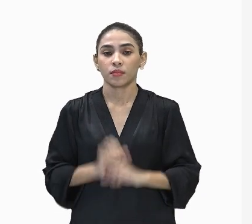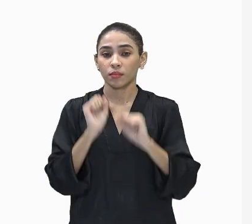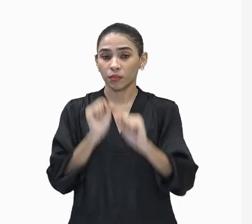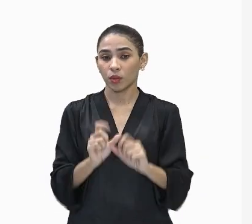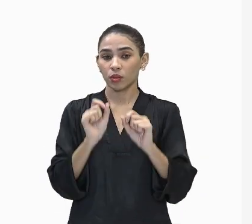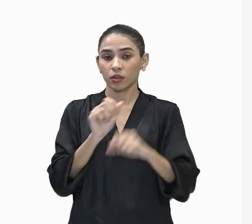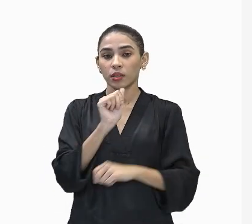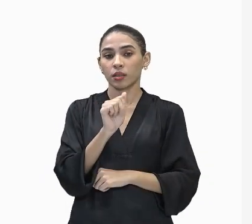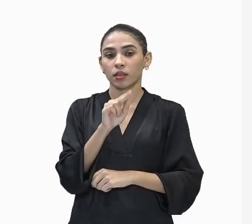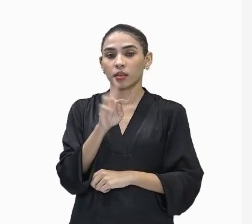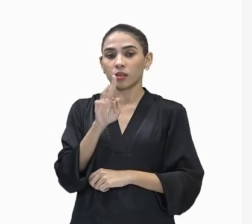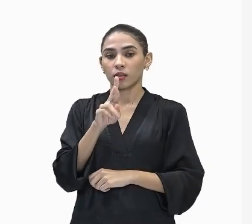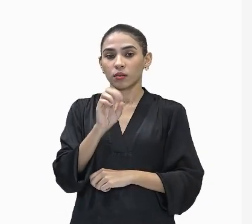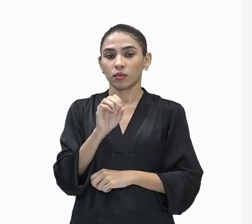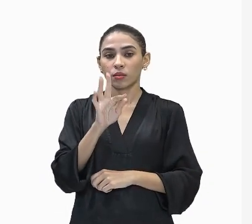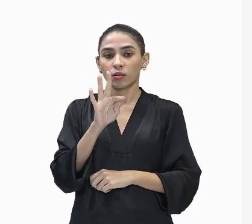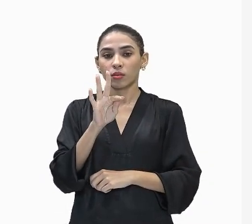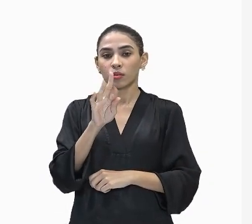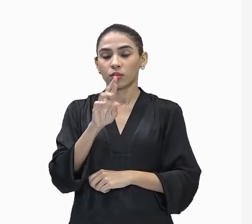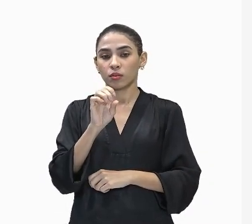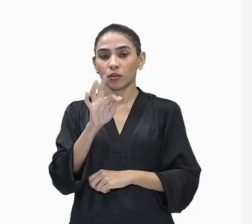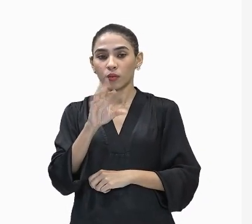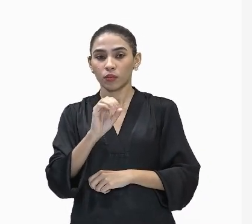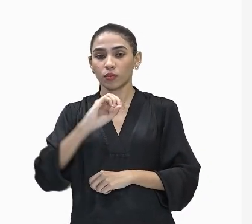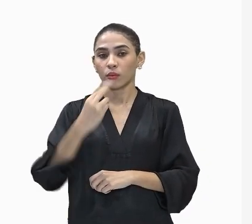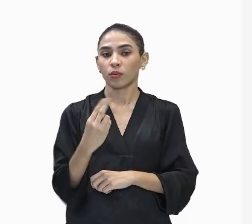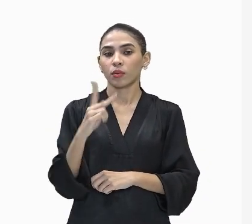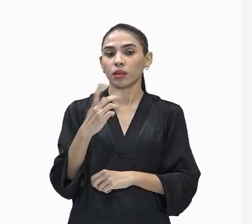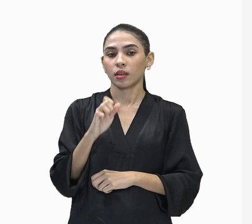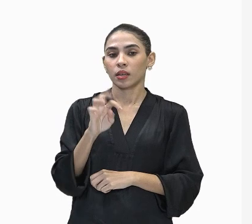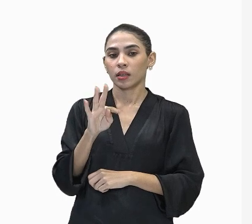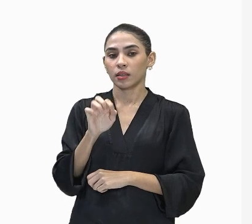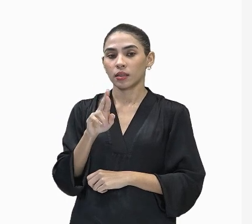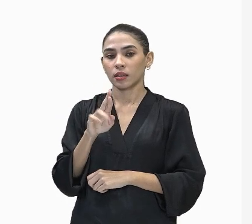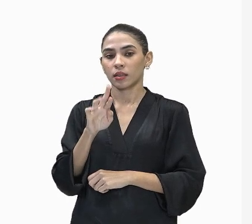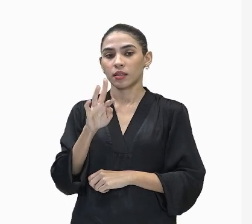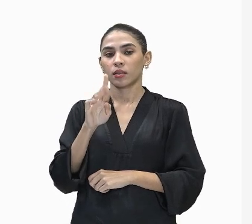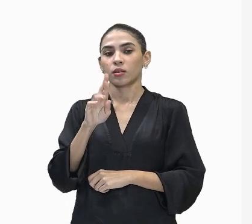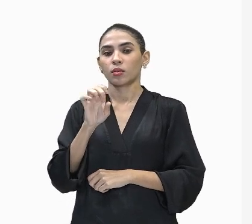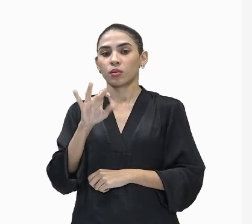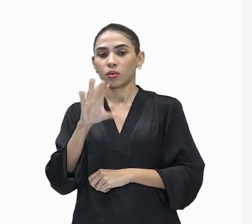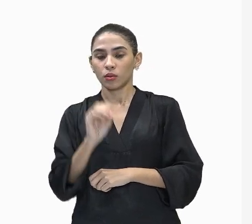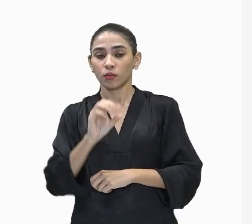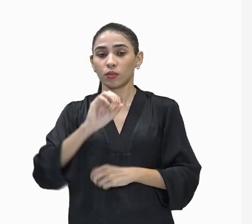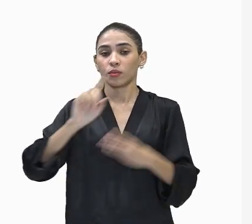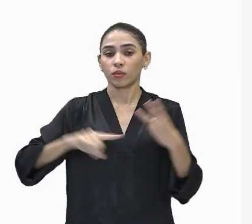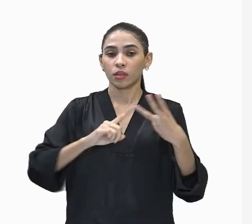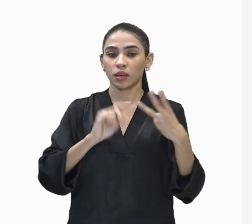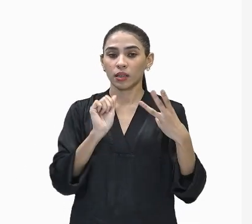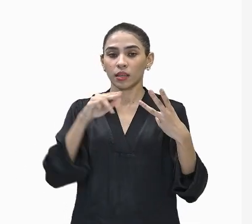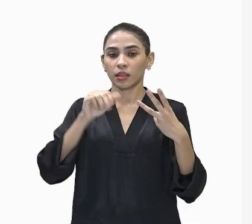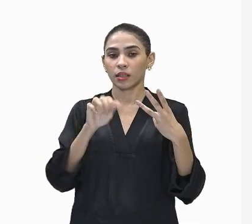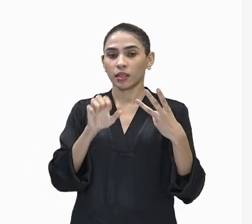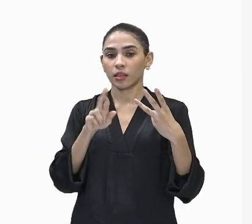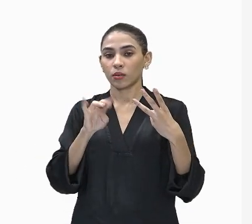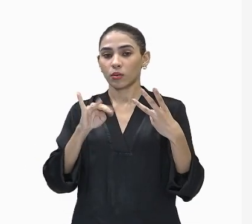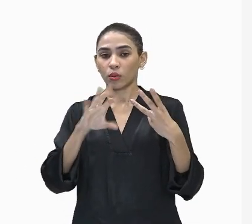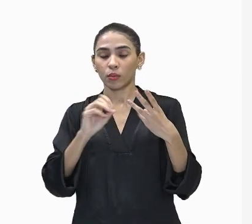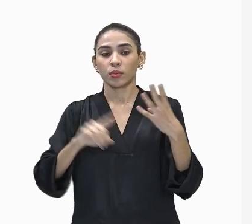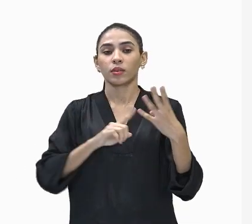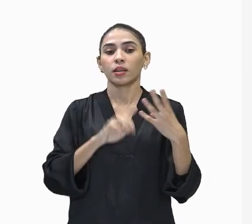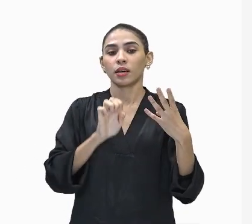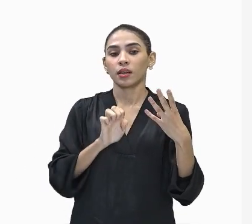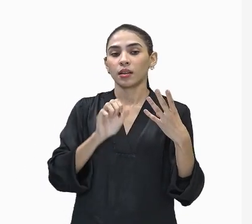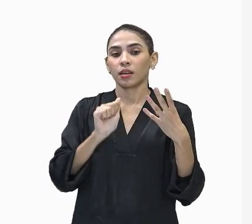podem ser tanto autótrofos ou heterótrofos anaeróbios ou aeróbios né por seu processo de respiração elas podem